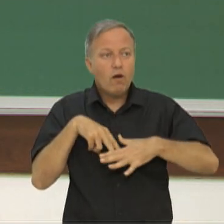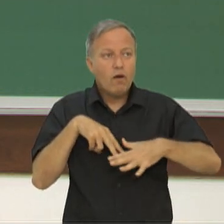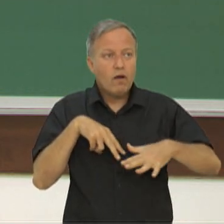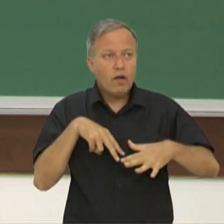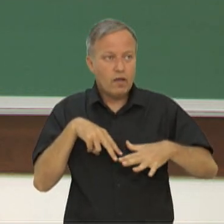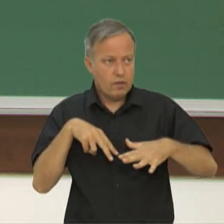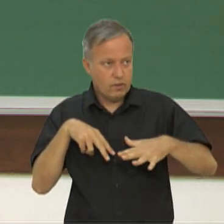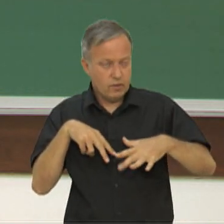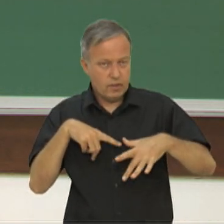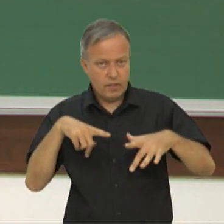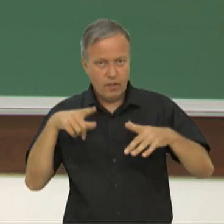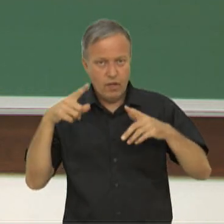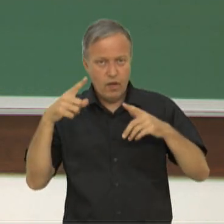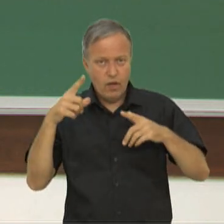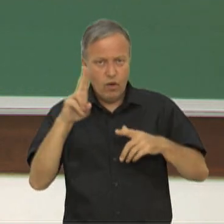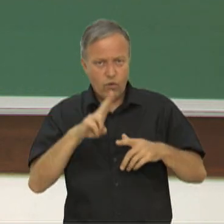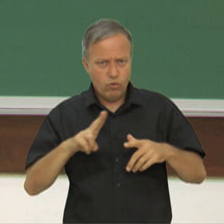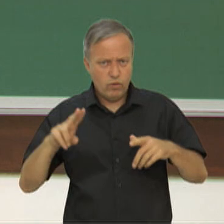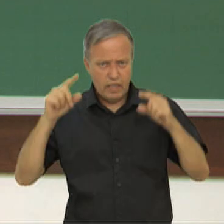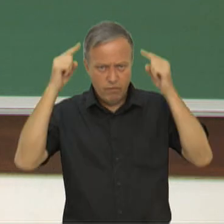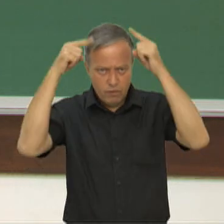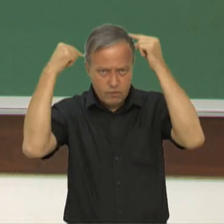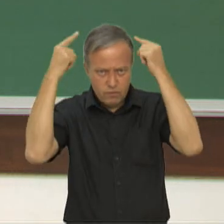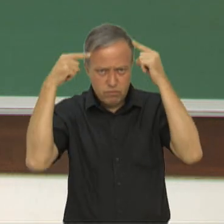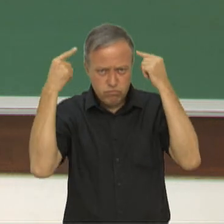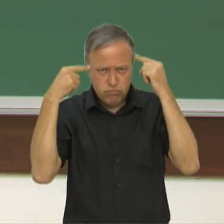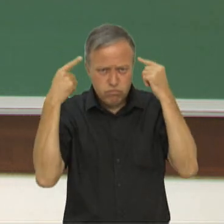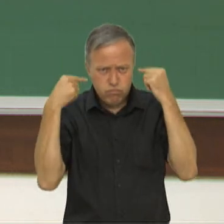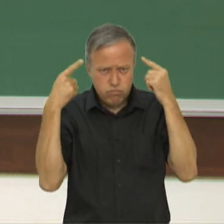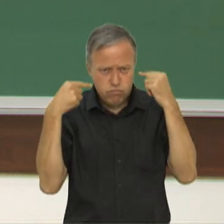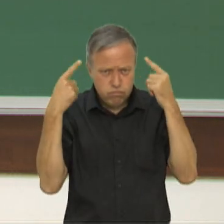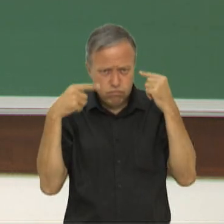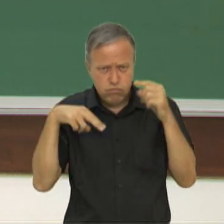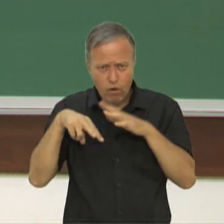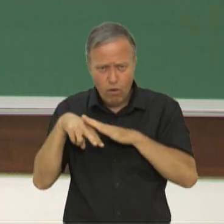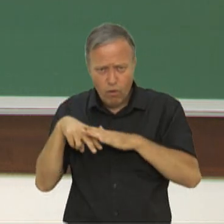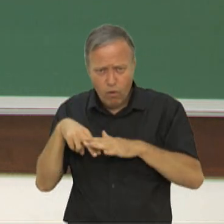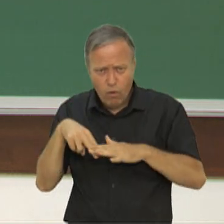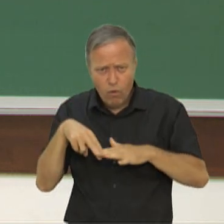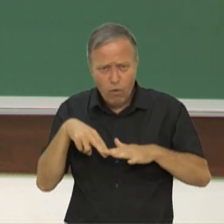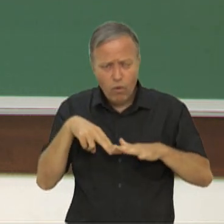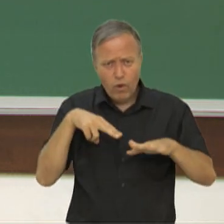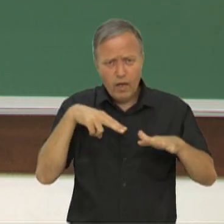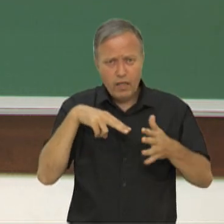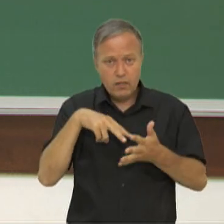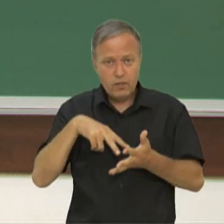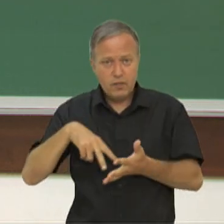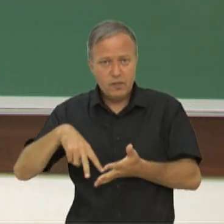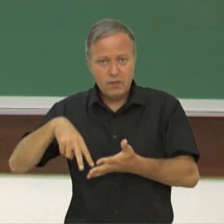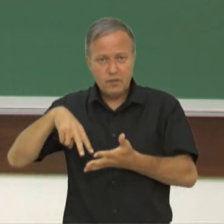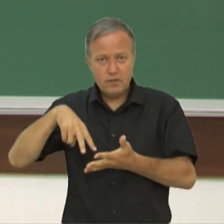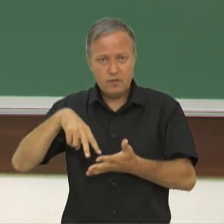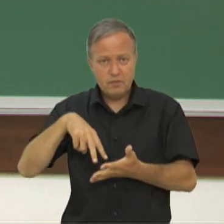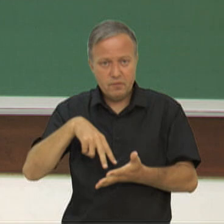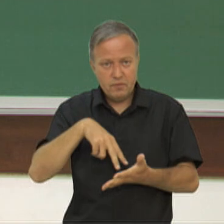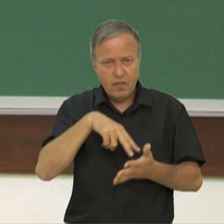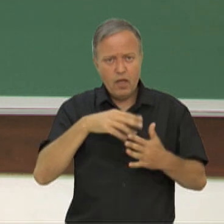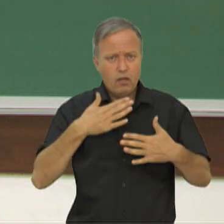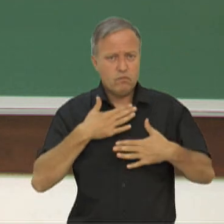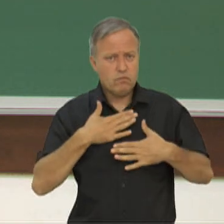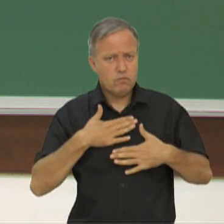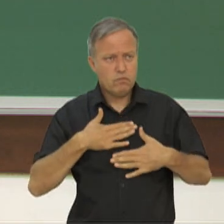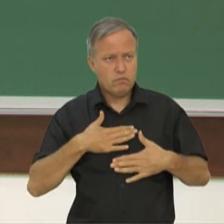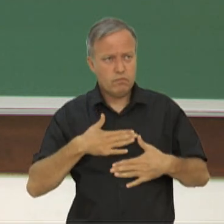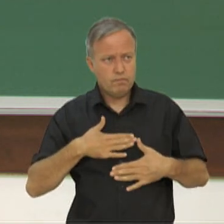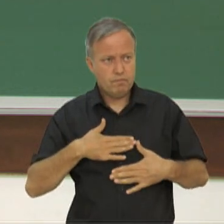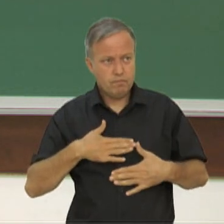bailarinas usavam perucas, vestidões bem longos e que os passos eram bem mais devagares, né? Por causa disso. Aqui,